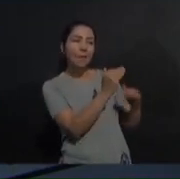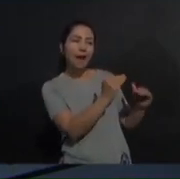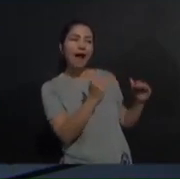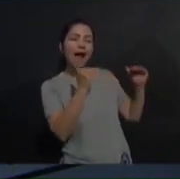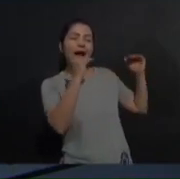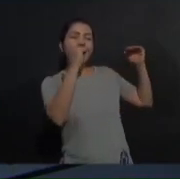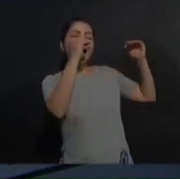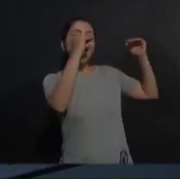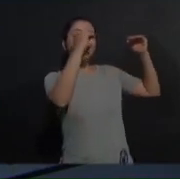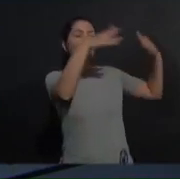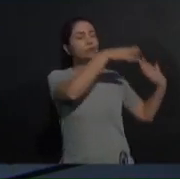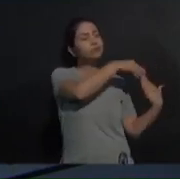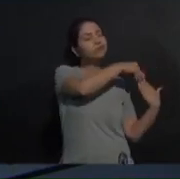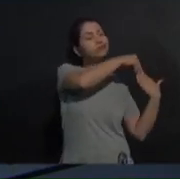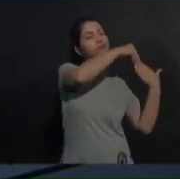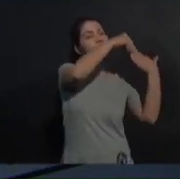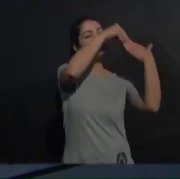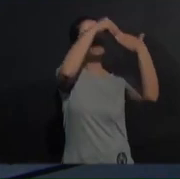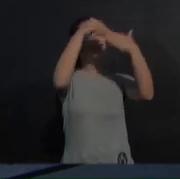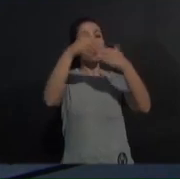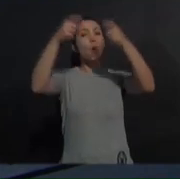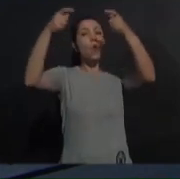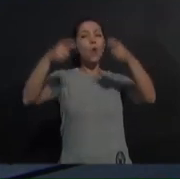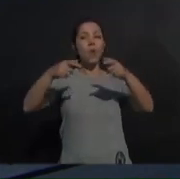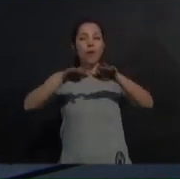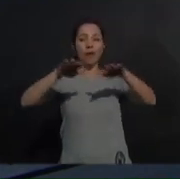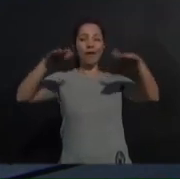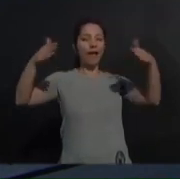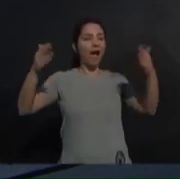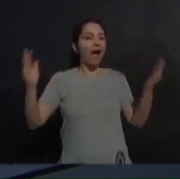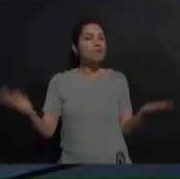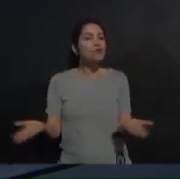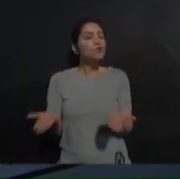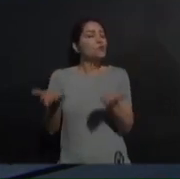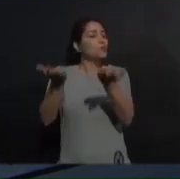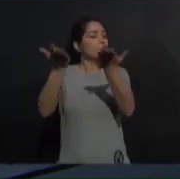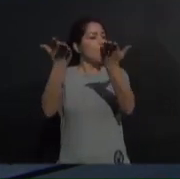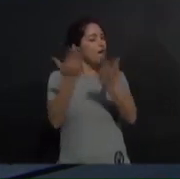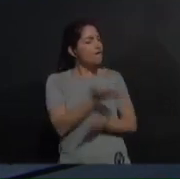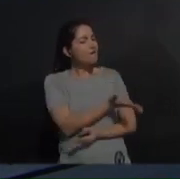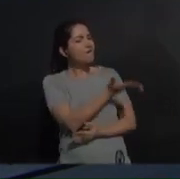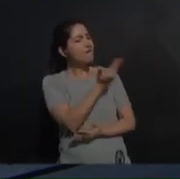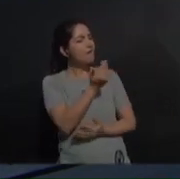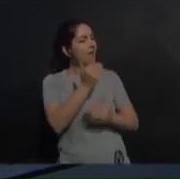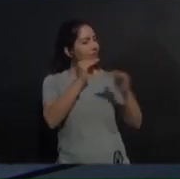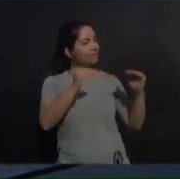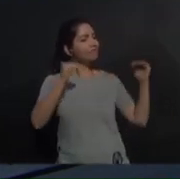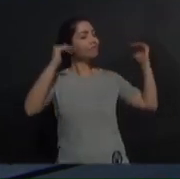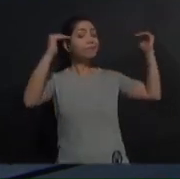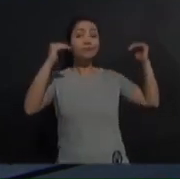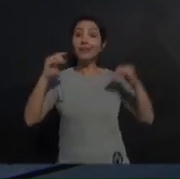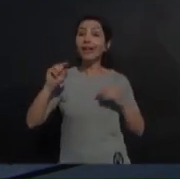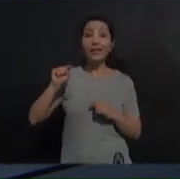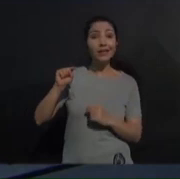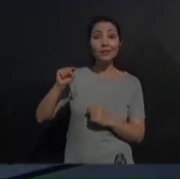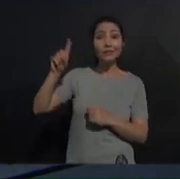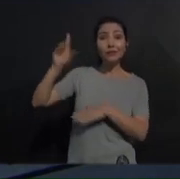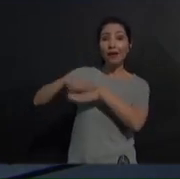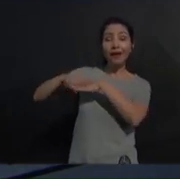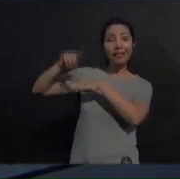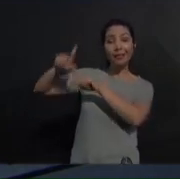Eu vou te levar para um lugar de honra, filha, para um lugar de honra. Gente, é isso que Deus faz quando